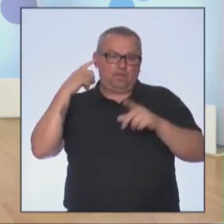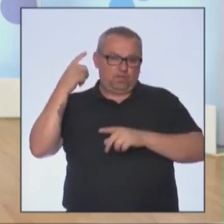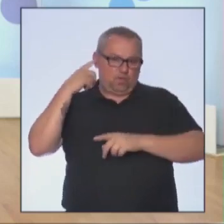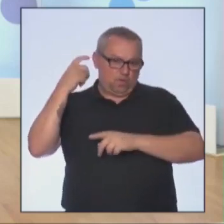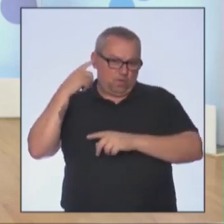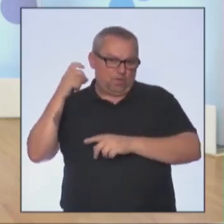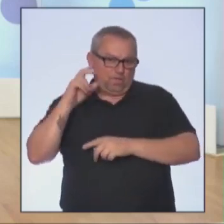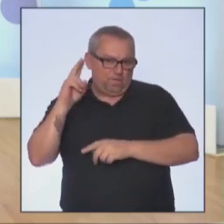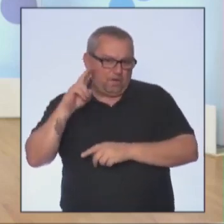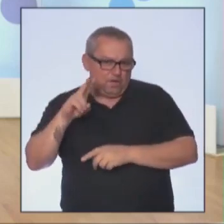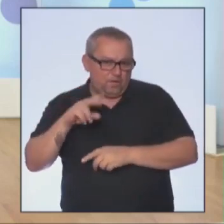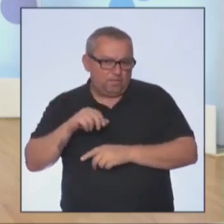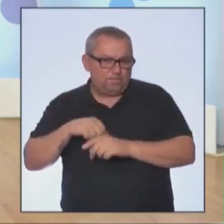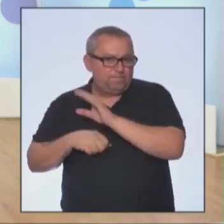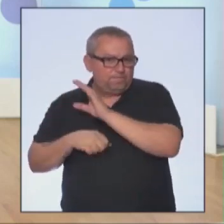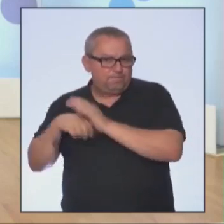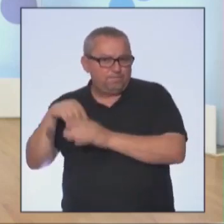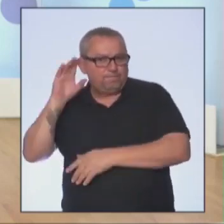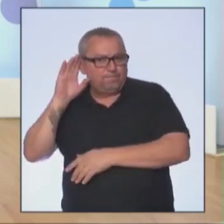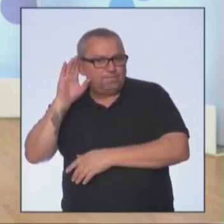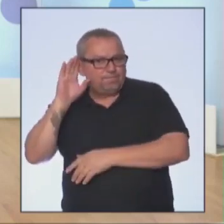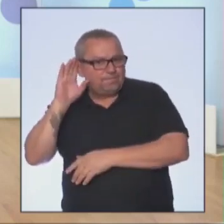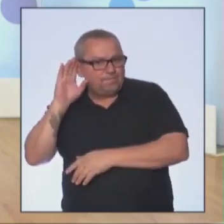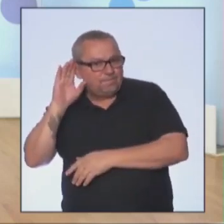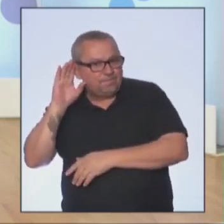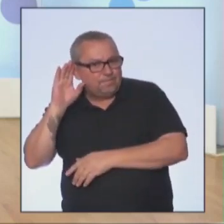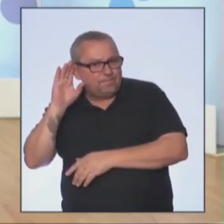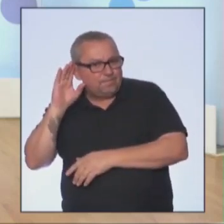lá. Vamos lá. 440 Hz.